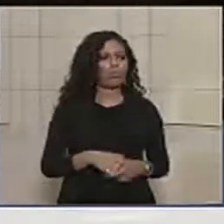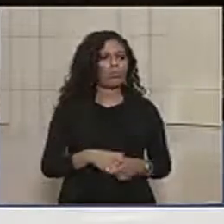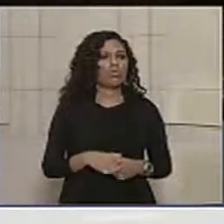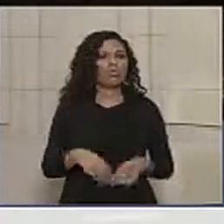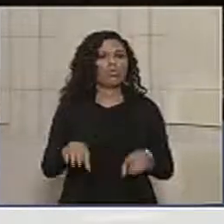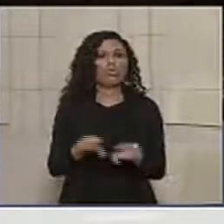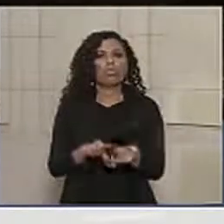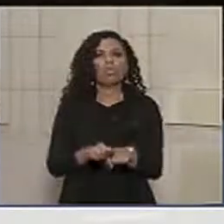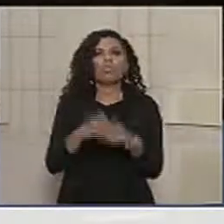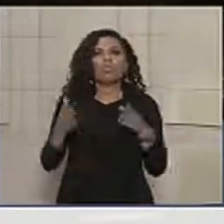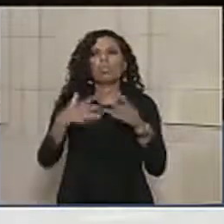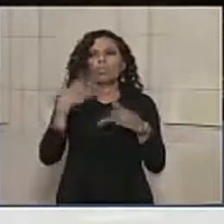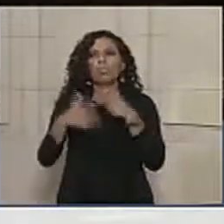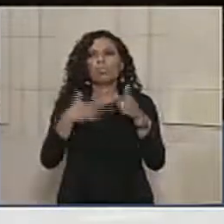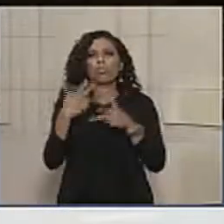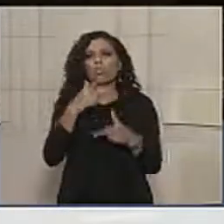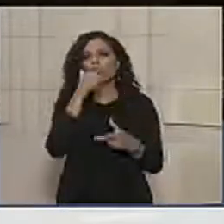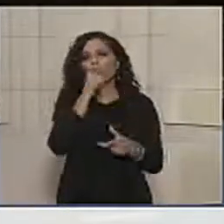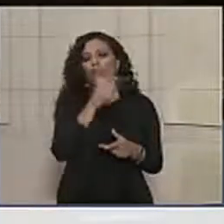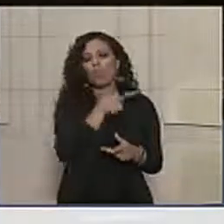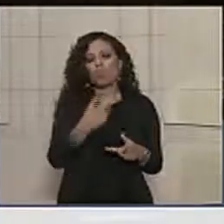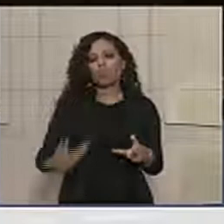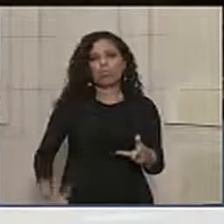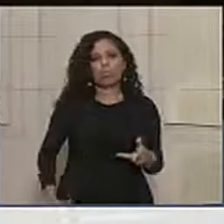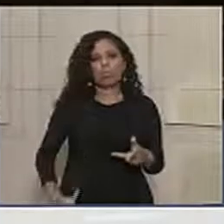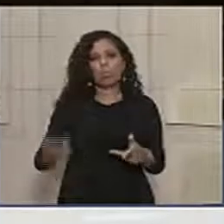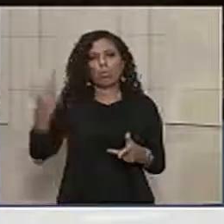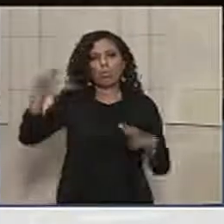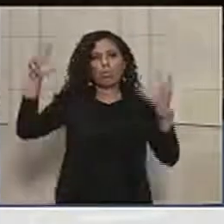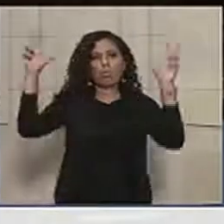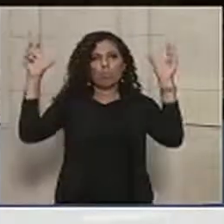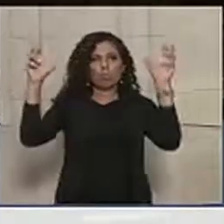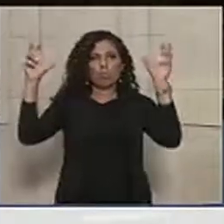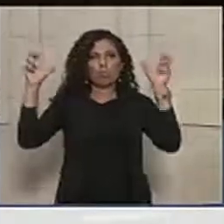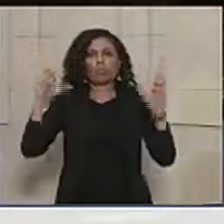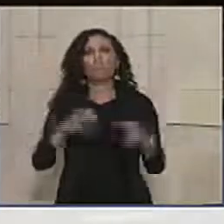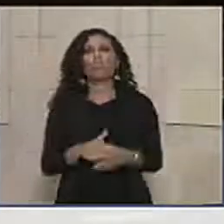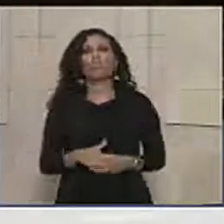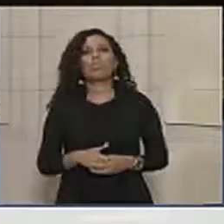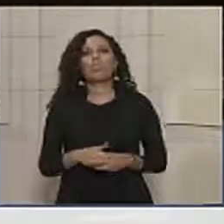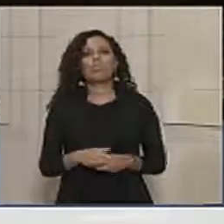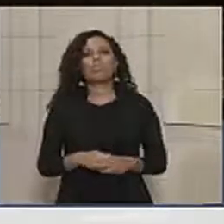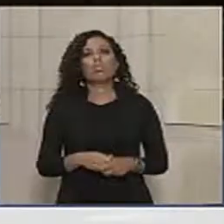Eu queria também dizer, senhora Presidente, sobre um outro assunto que tomou muito